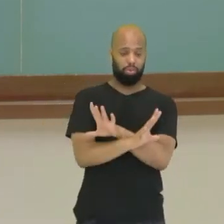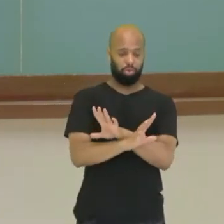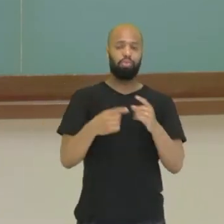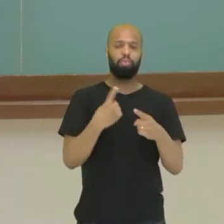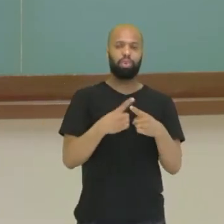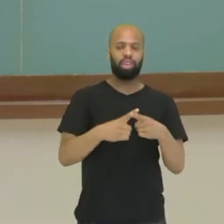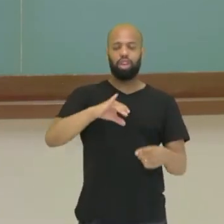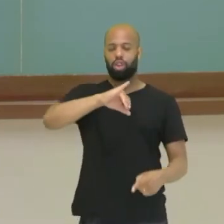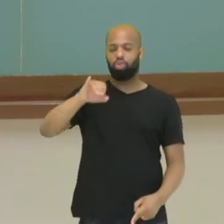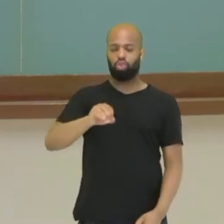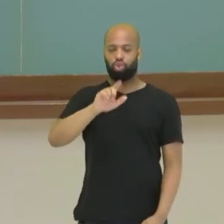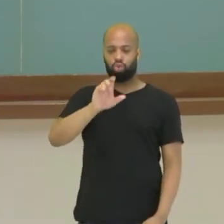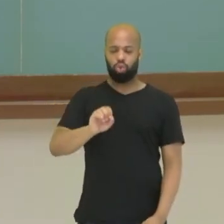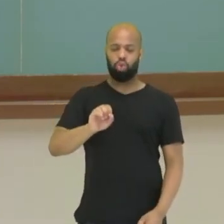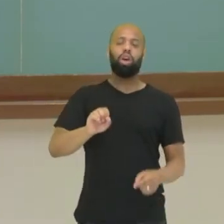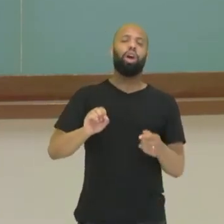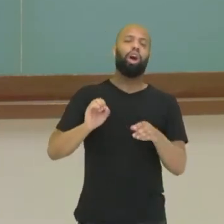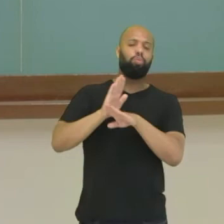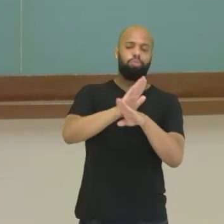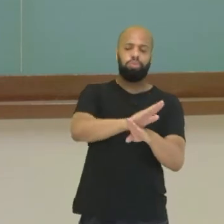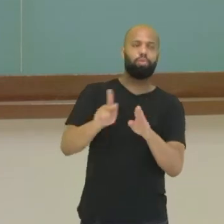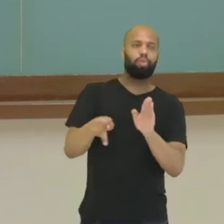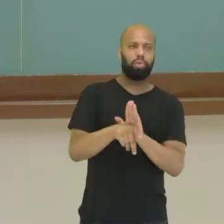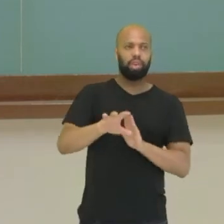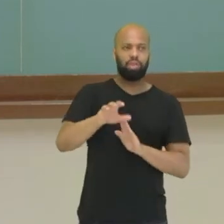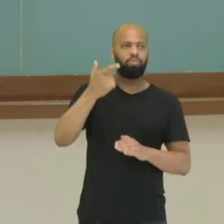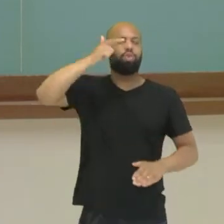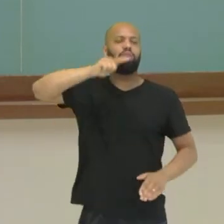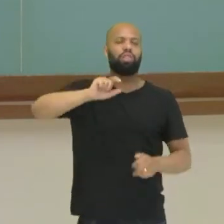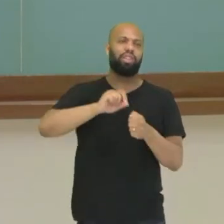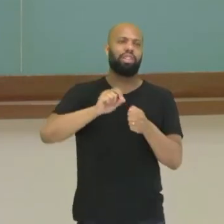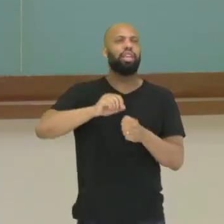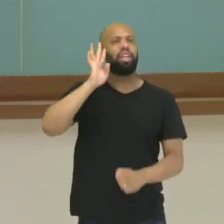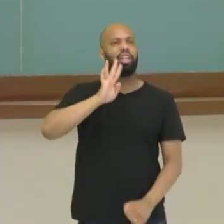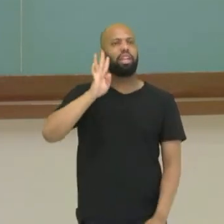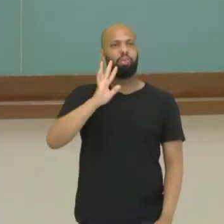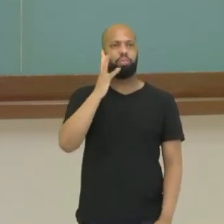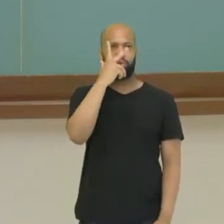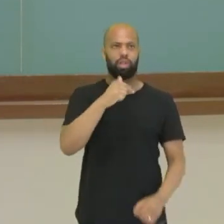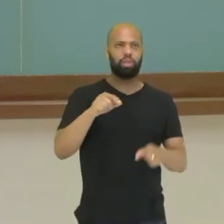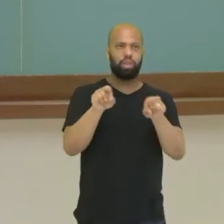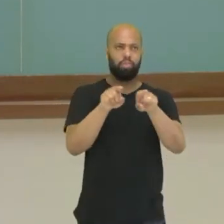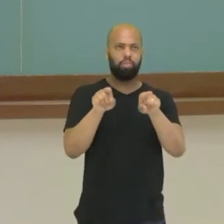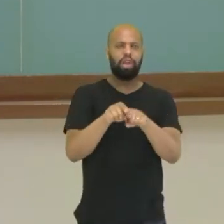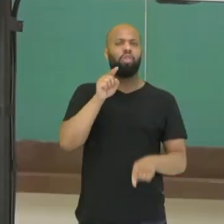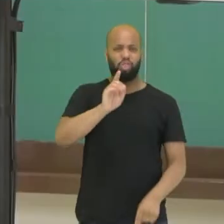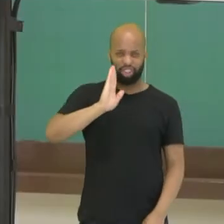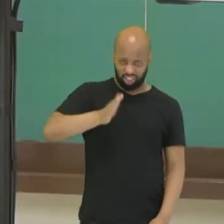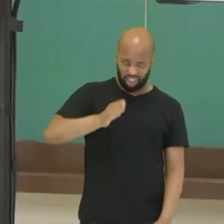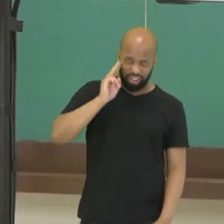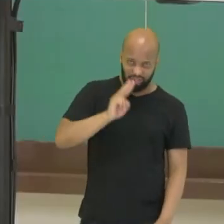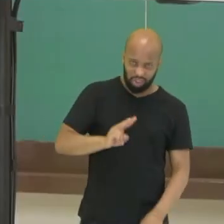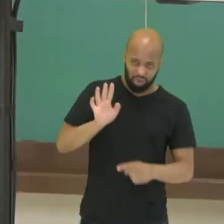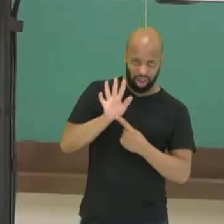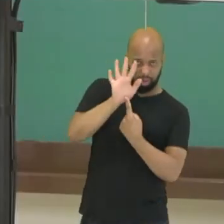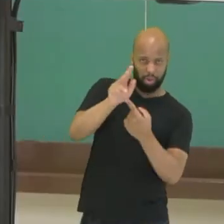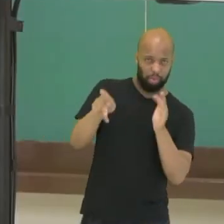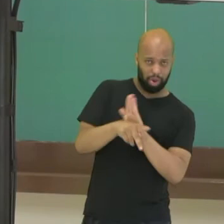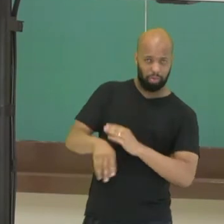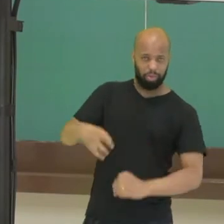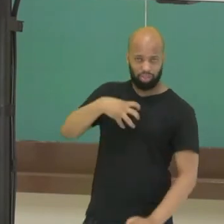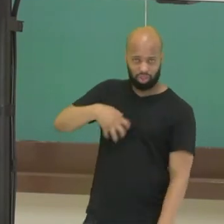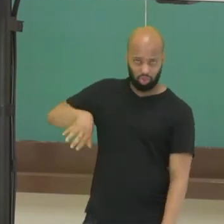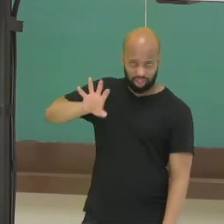né, nessa prontidão do artista para ele conseguir fazer um show bem bacana, bem bonito. Você já viu uma apresentação de stand-up? Você